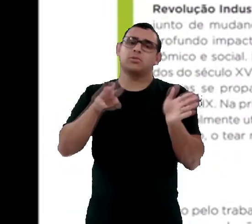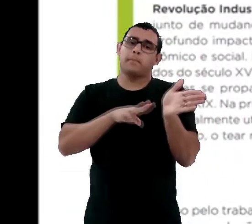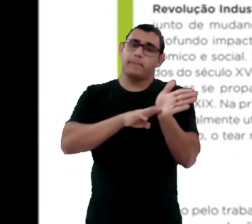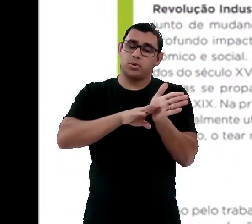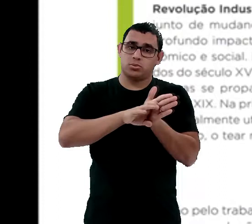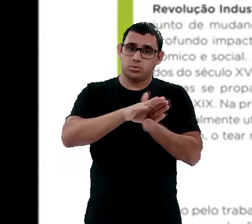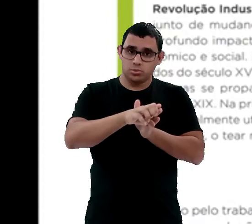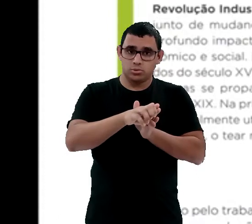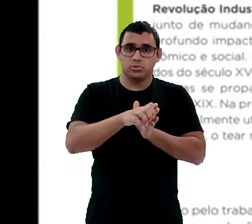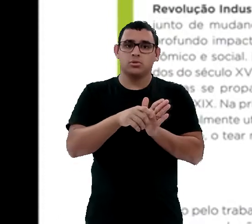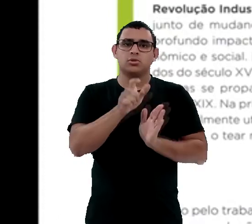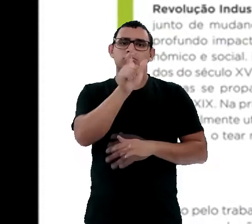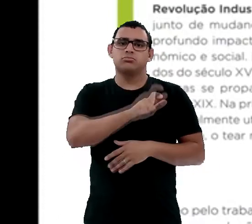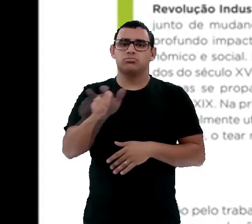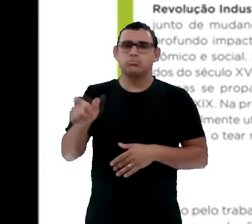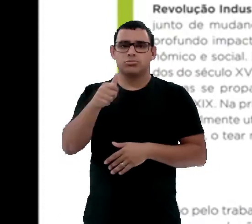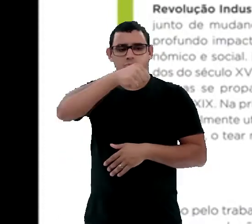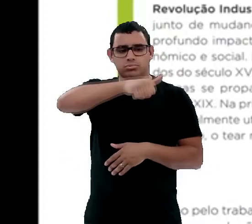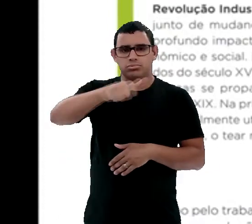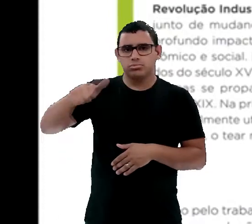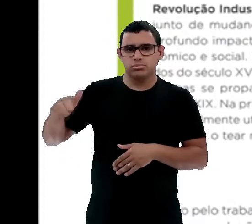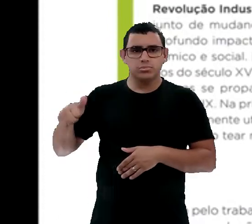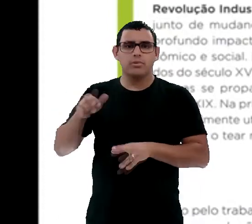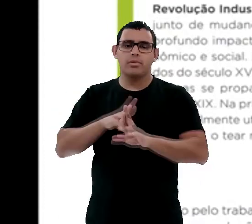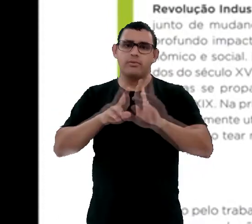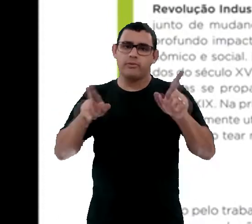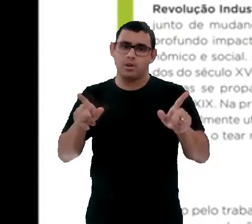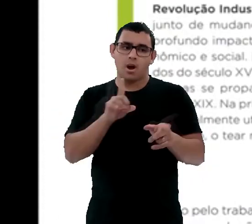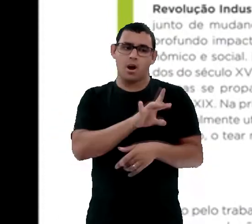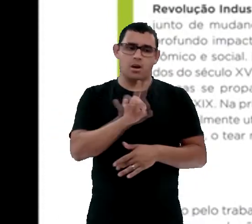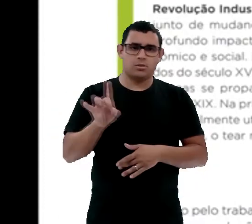análise diferentes, ou seja, cada um pensa de uma maneira, cada um